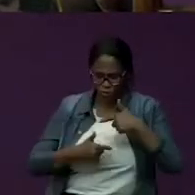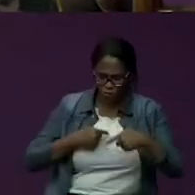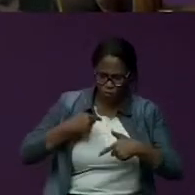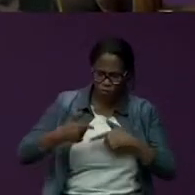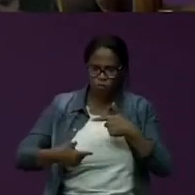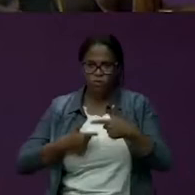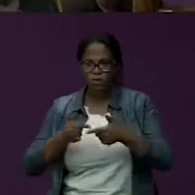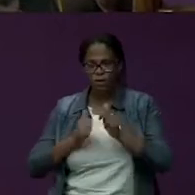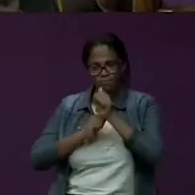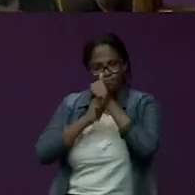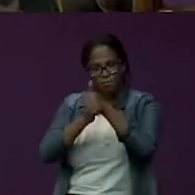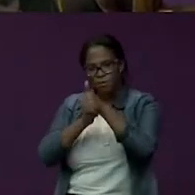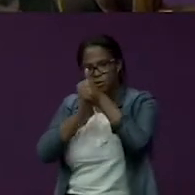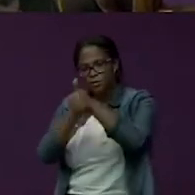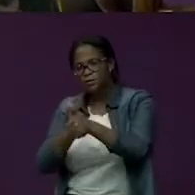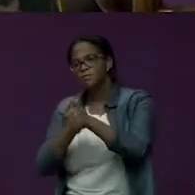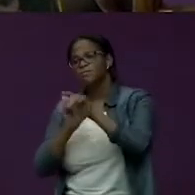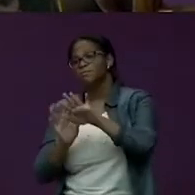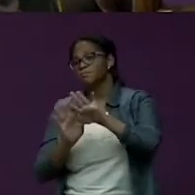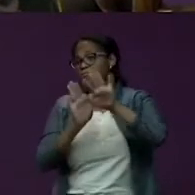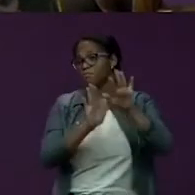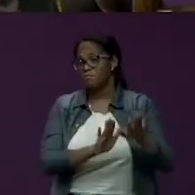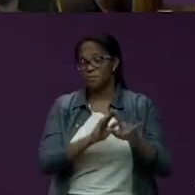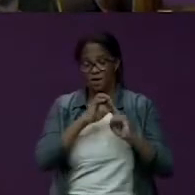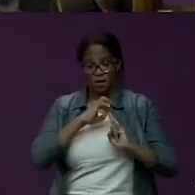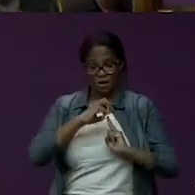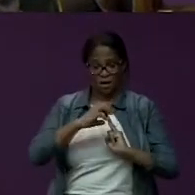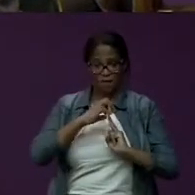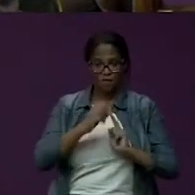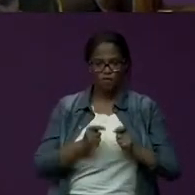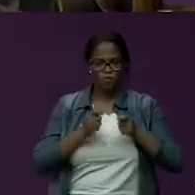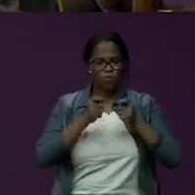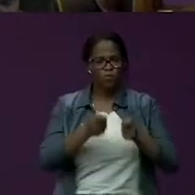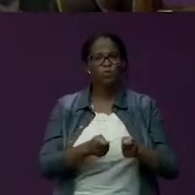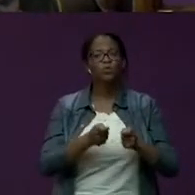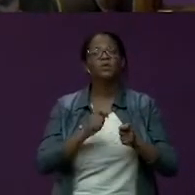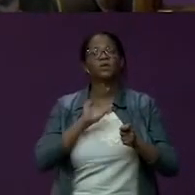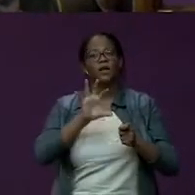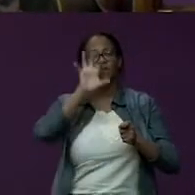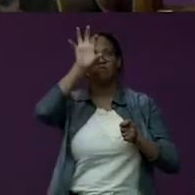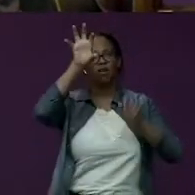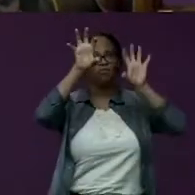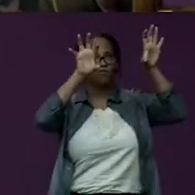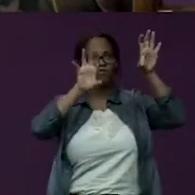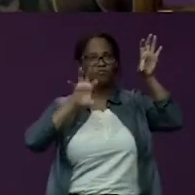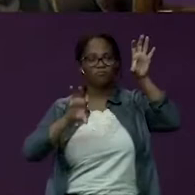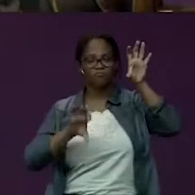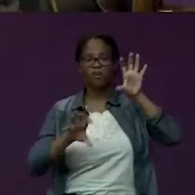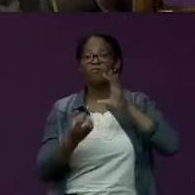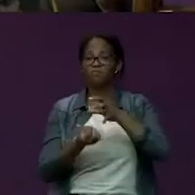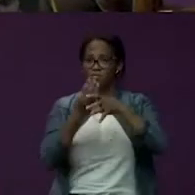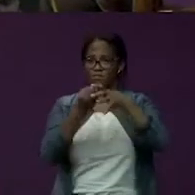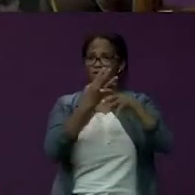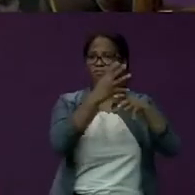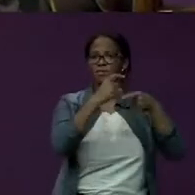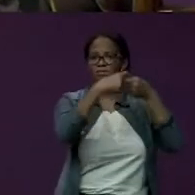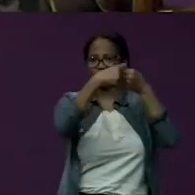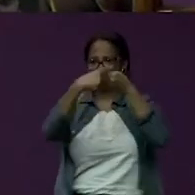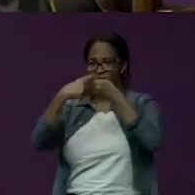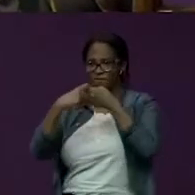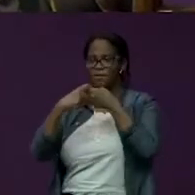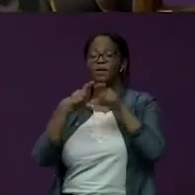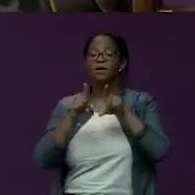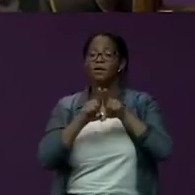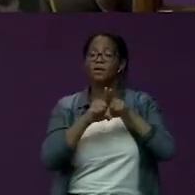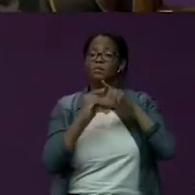trabalhada e acompanhada. Né? A Fiocruz consolidada nos estados onde se firmou. Né? E as instituições